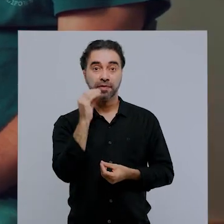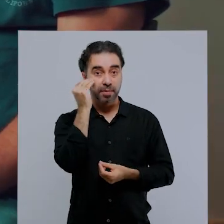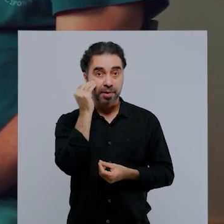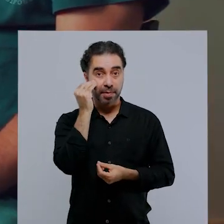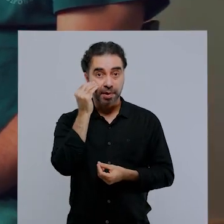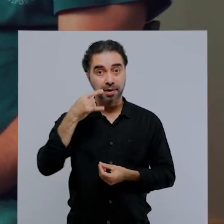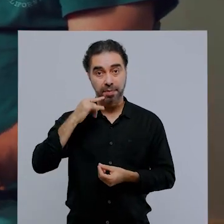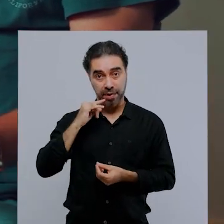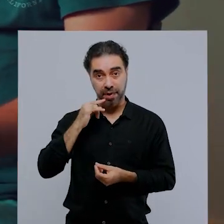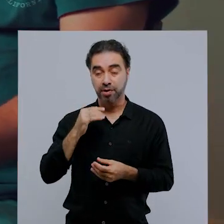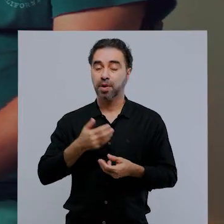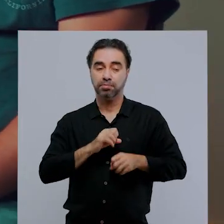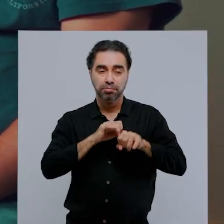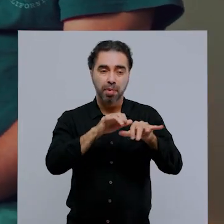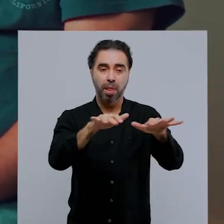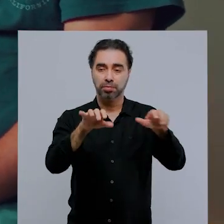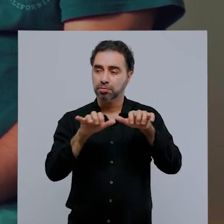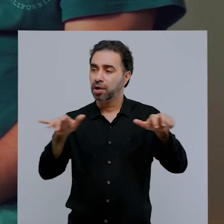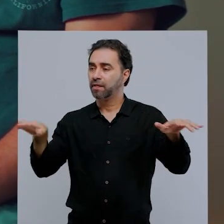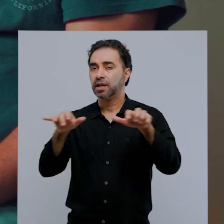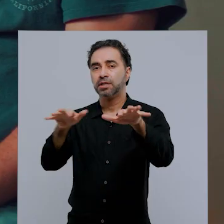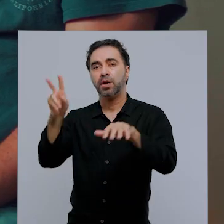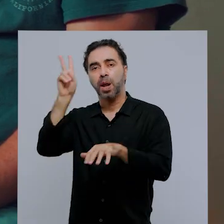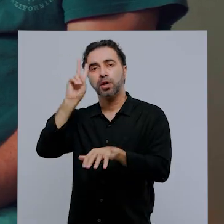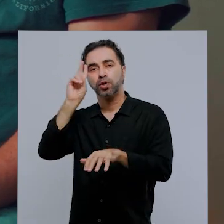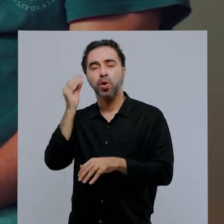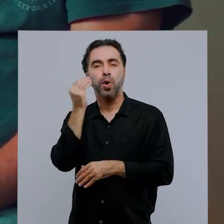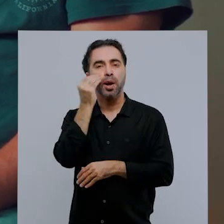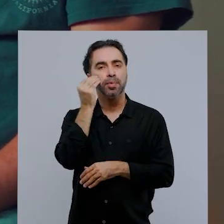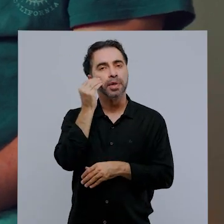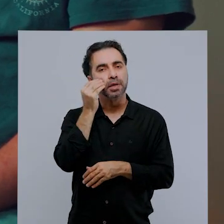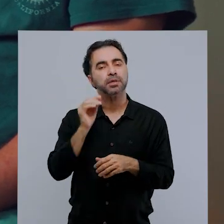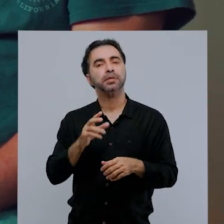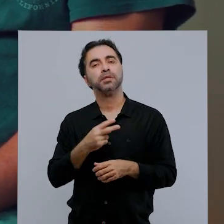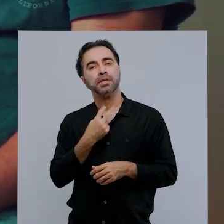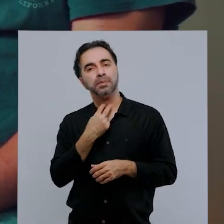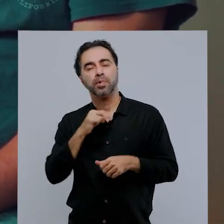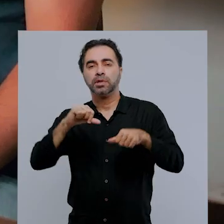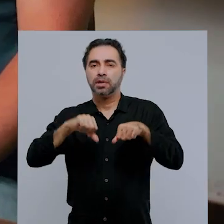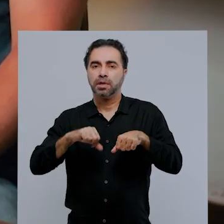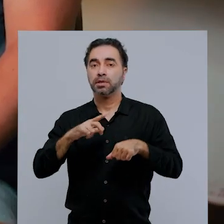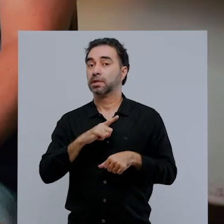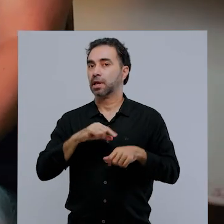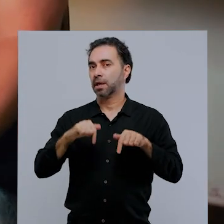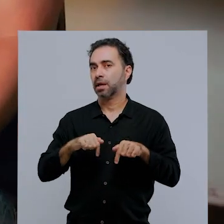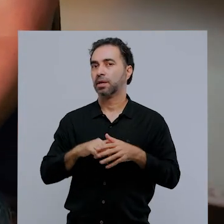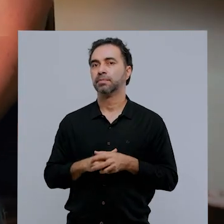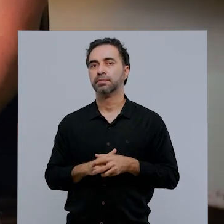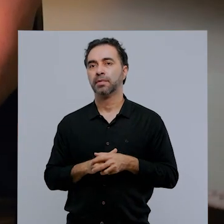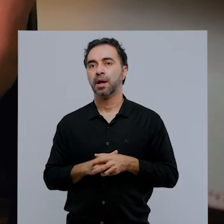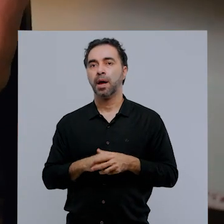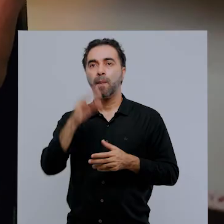é a proliferação da história, das experiências que se pode ter. E o